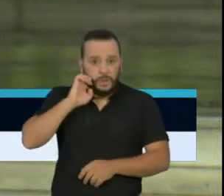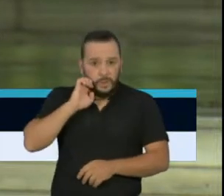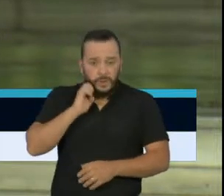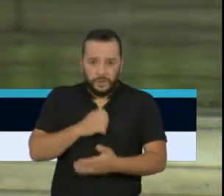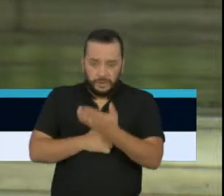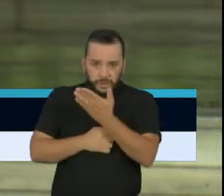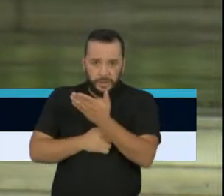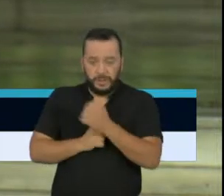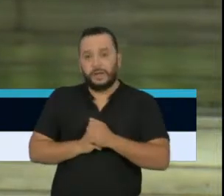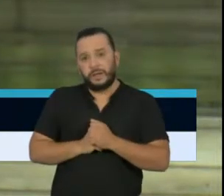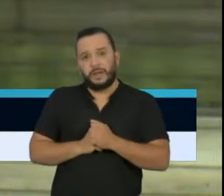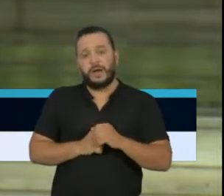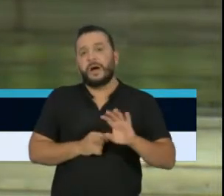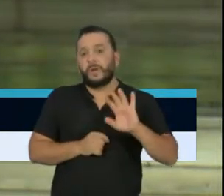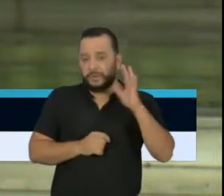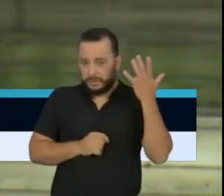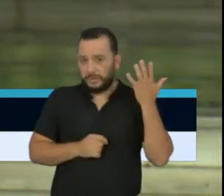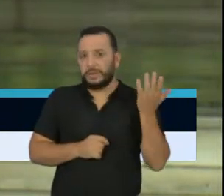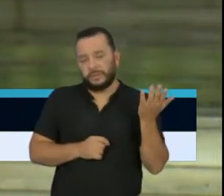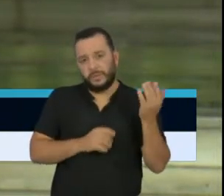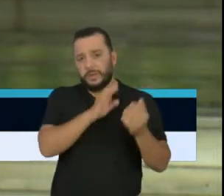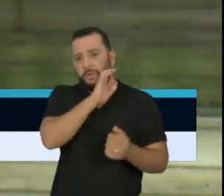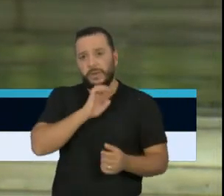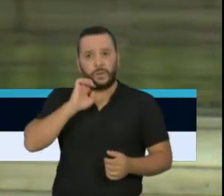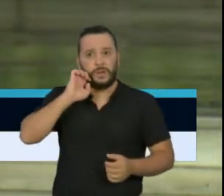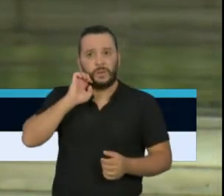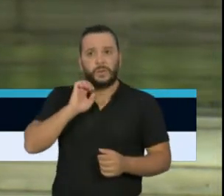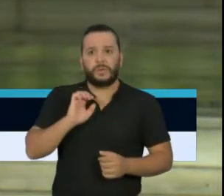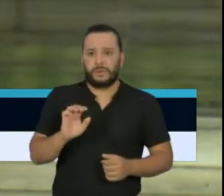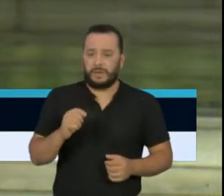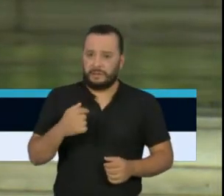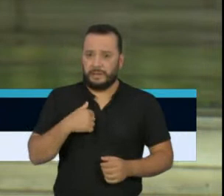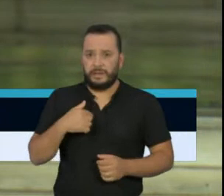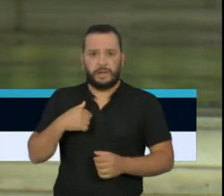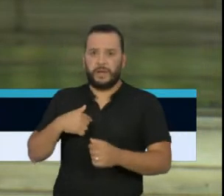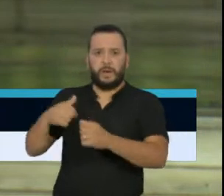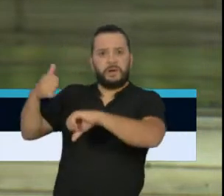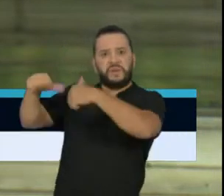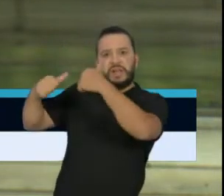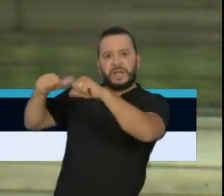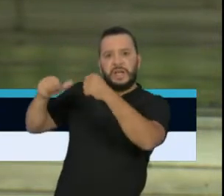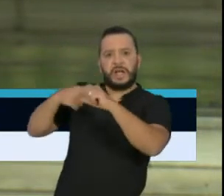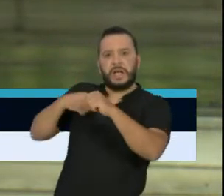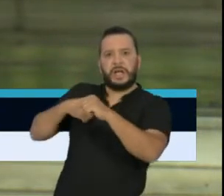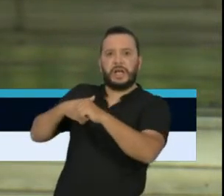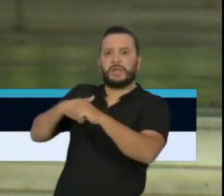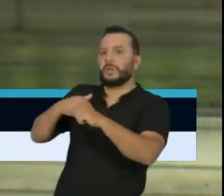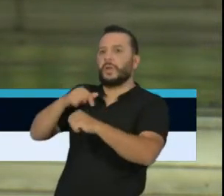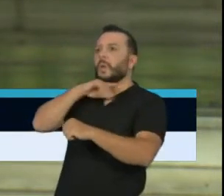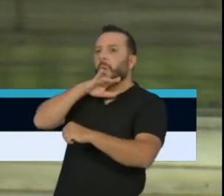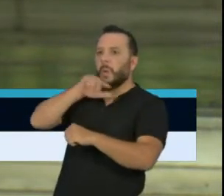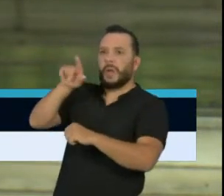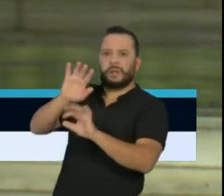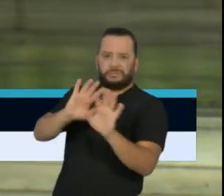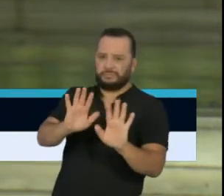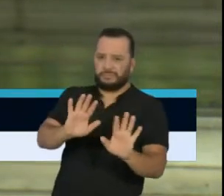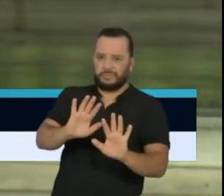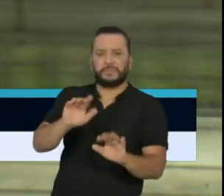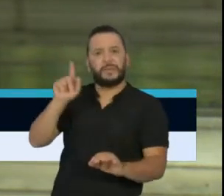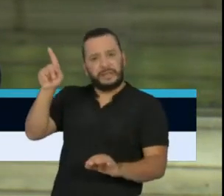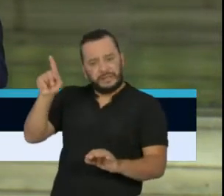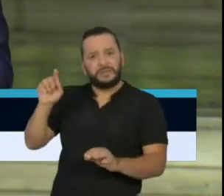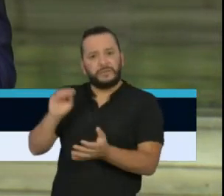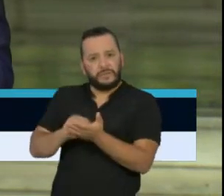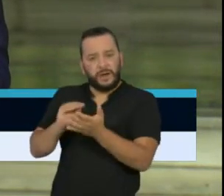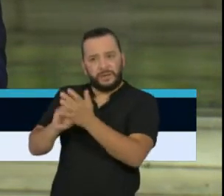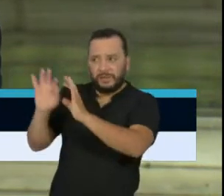onde circunstancialmente, eu não estou aqui fazendo uma avaliação sobre o governo de um outro país e nem de uma prefeitura, mas a falta de